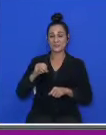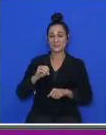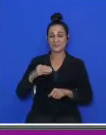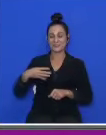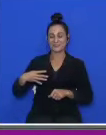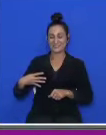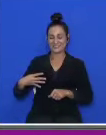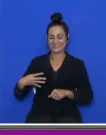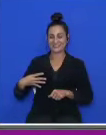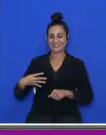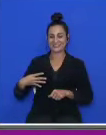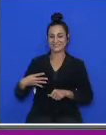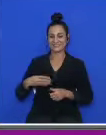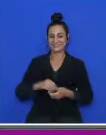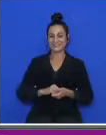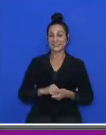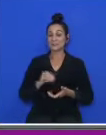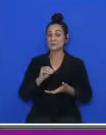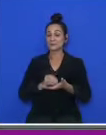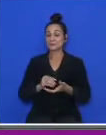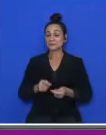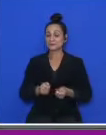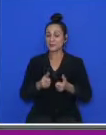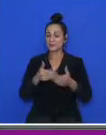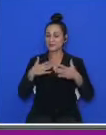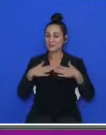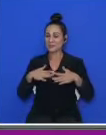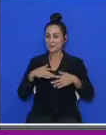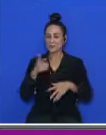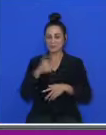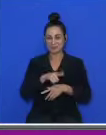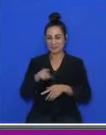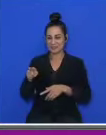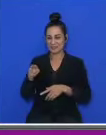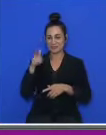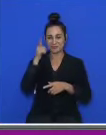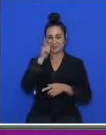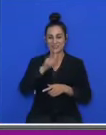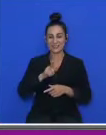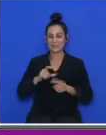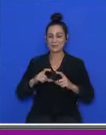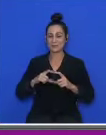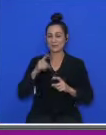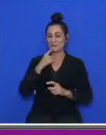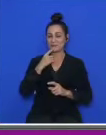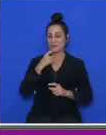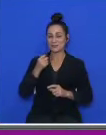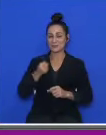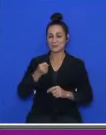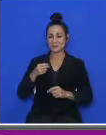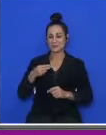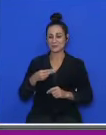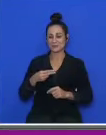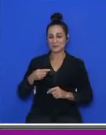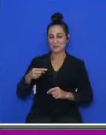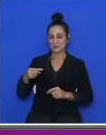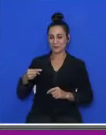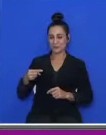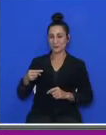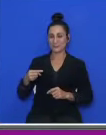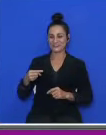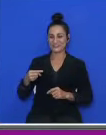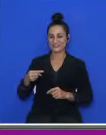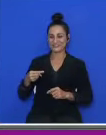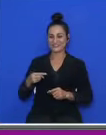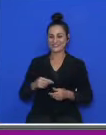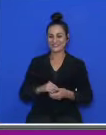Marrom 04. Falta pouco, calma, você ainda tem chances. Bola vermelha número 21. Vermelha